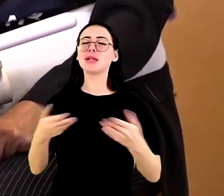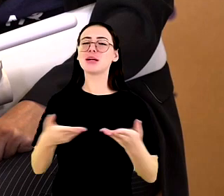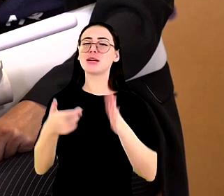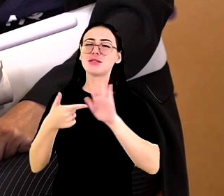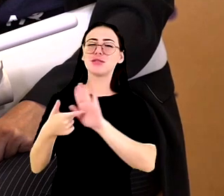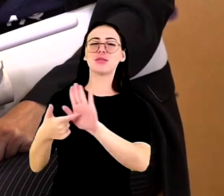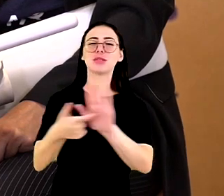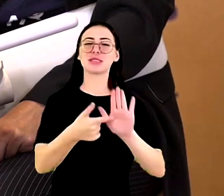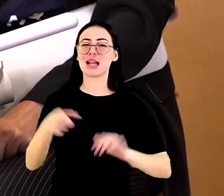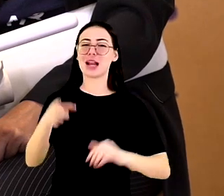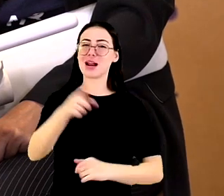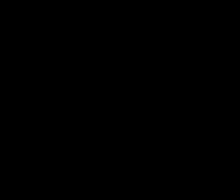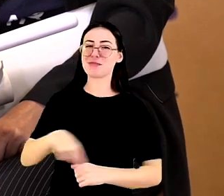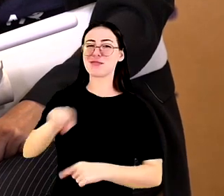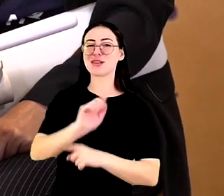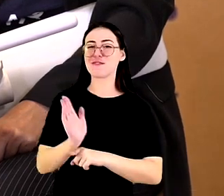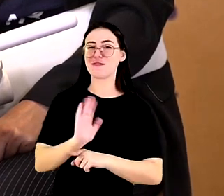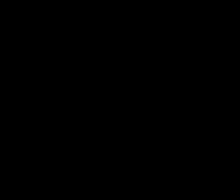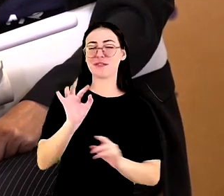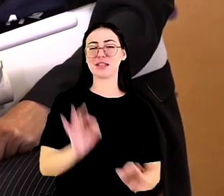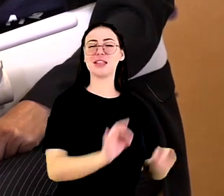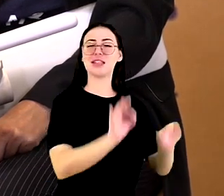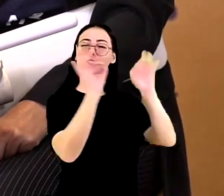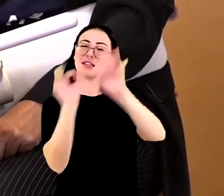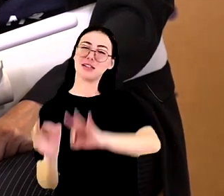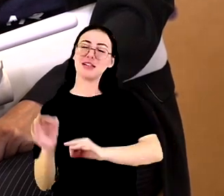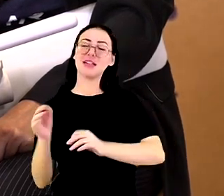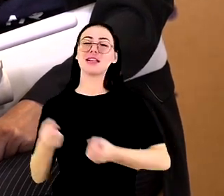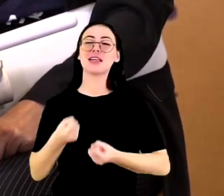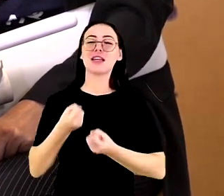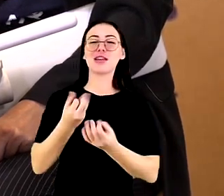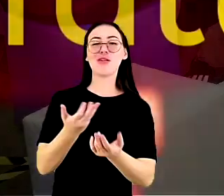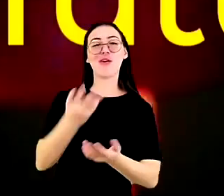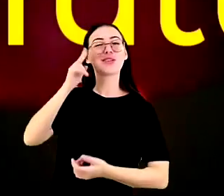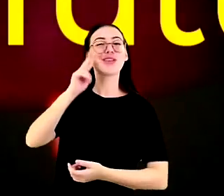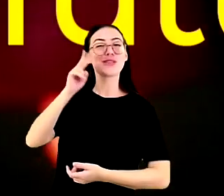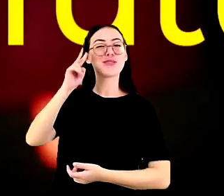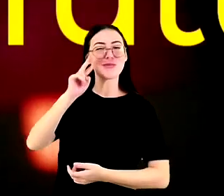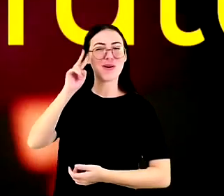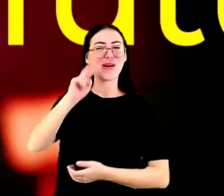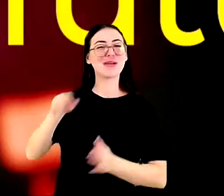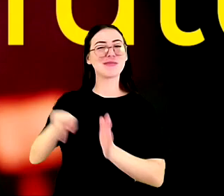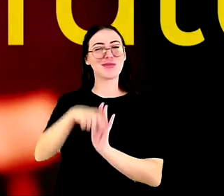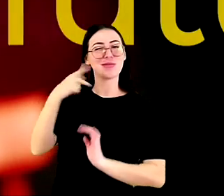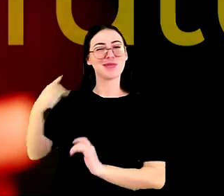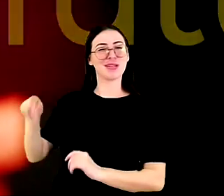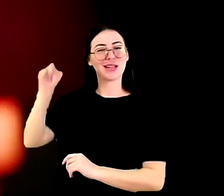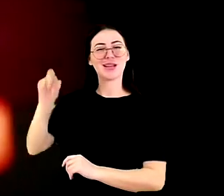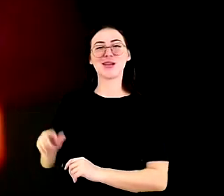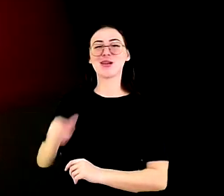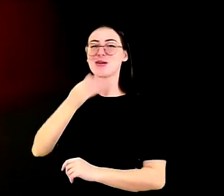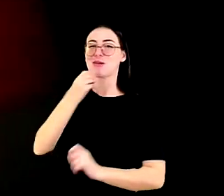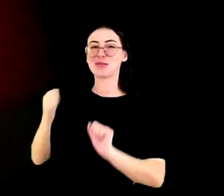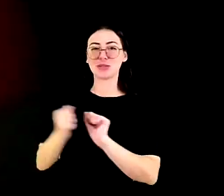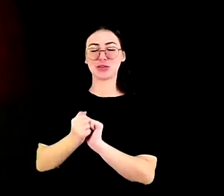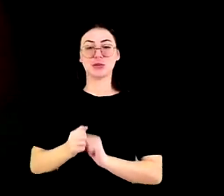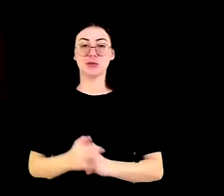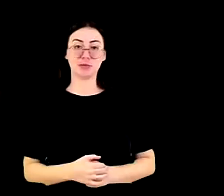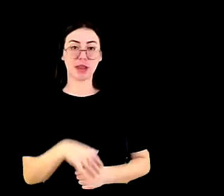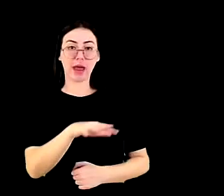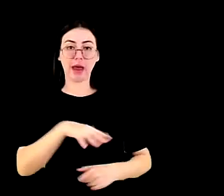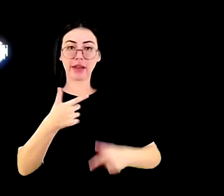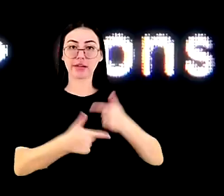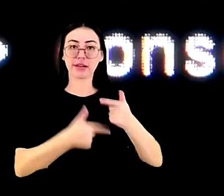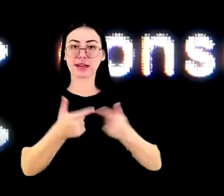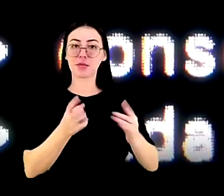Inclusive, um dos personagens está aqui com a gente. Vamos lá? O mercado tech cresce muito rápido. E eu estou voando